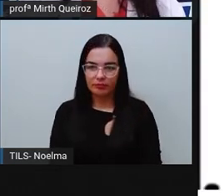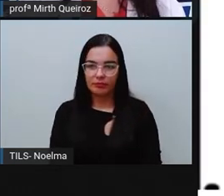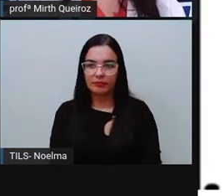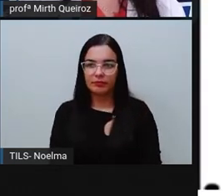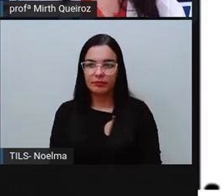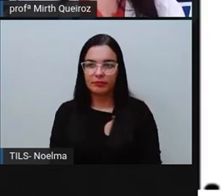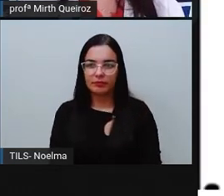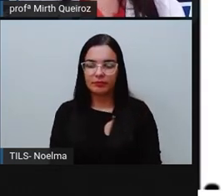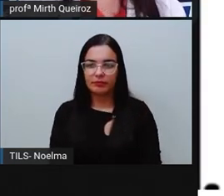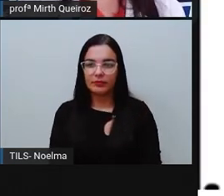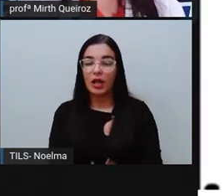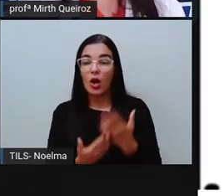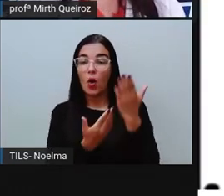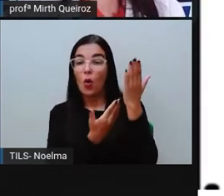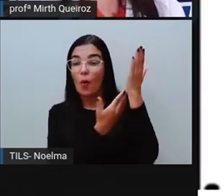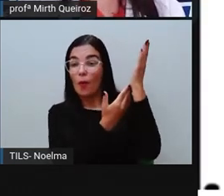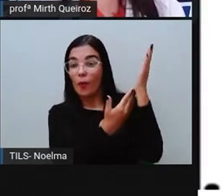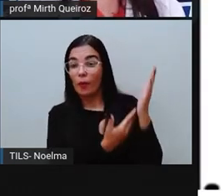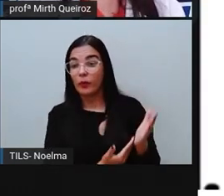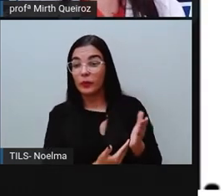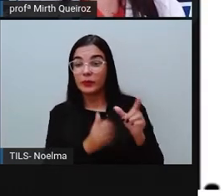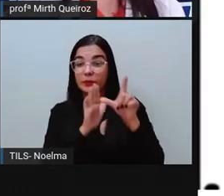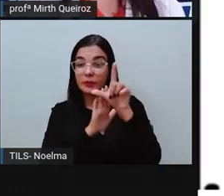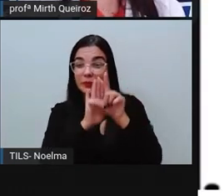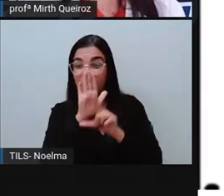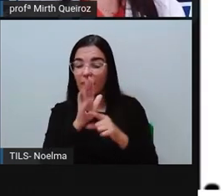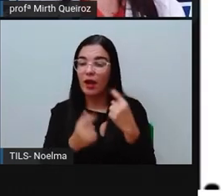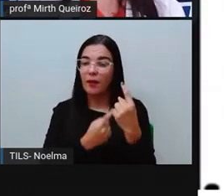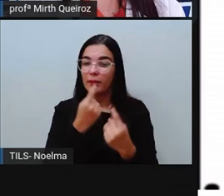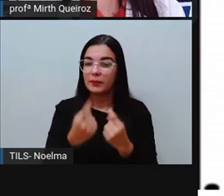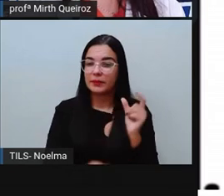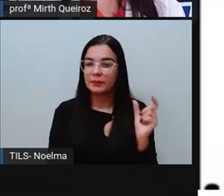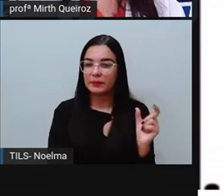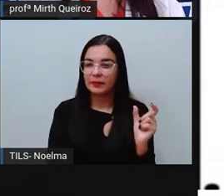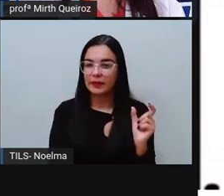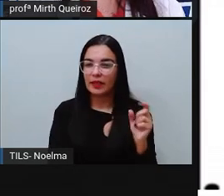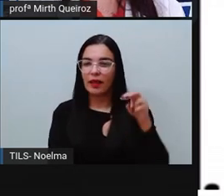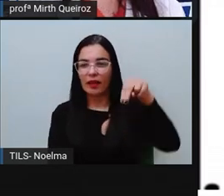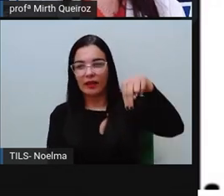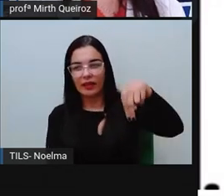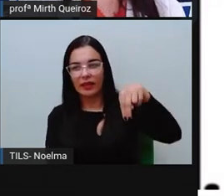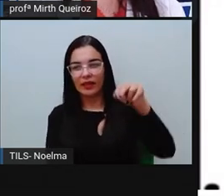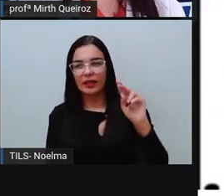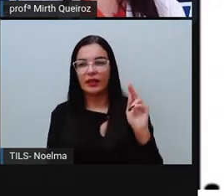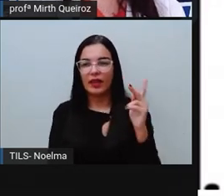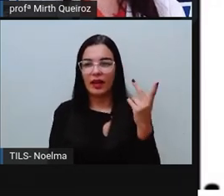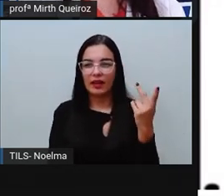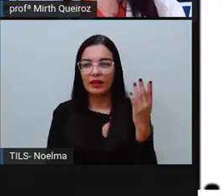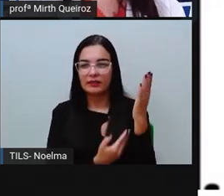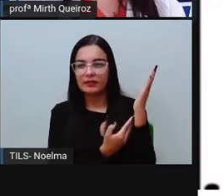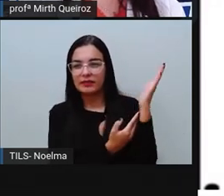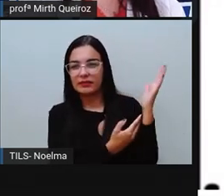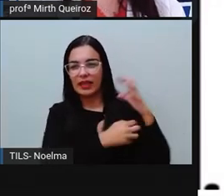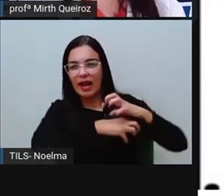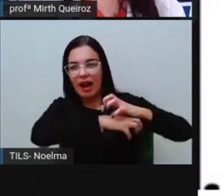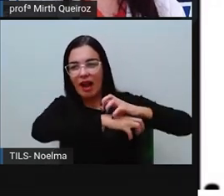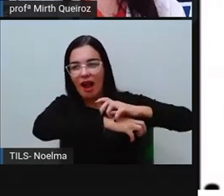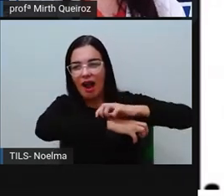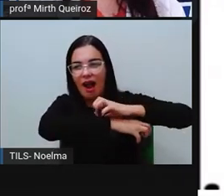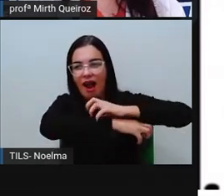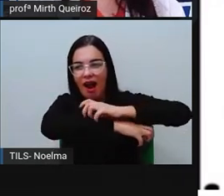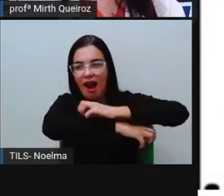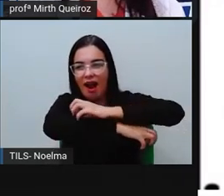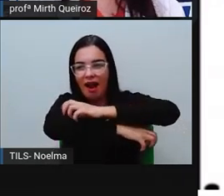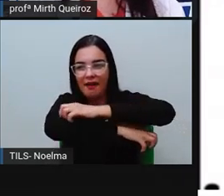H juntos. Olha aí mais algumas palavras, moinho, aranha,